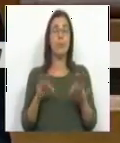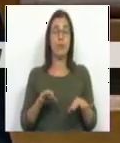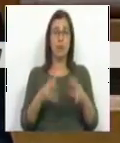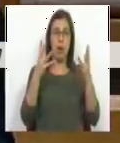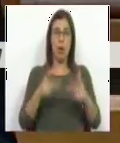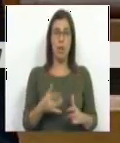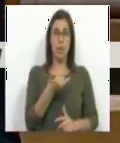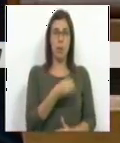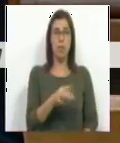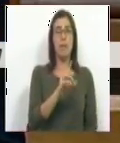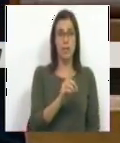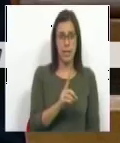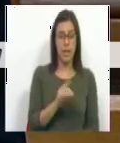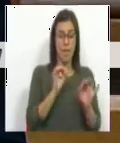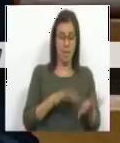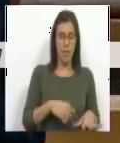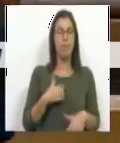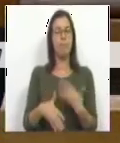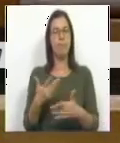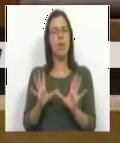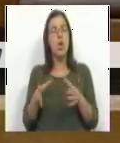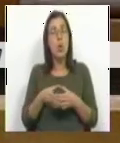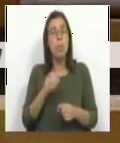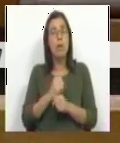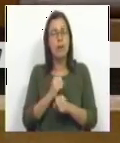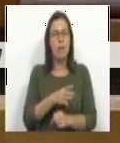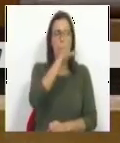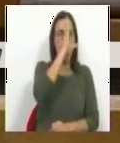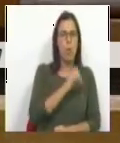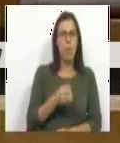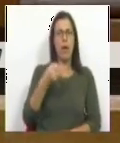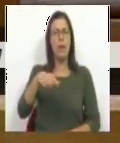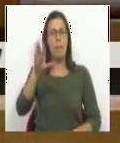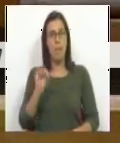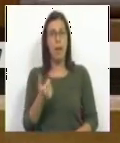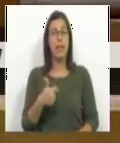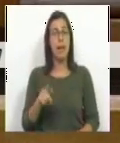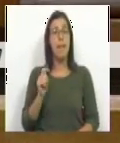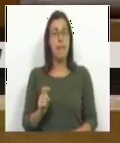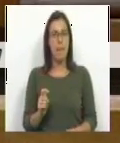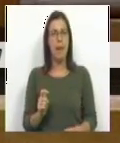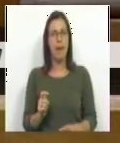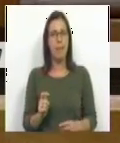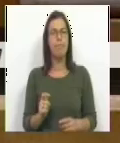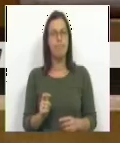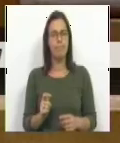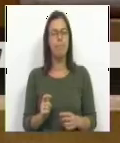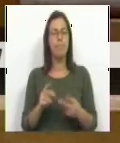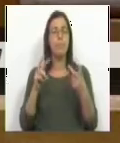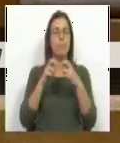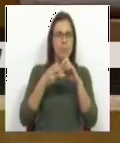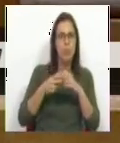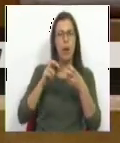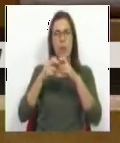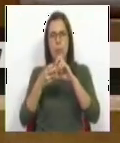o orçamento para 2016. Os grupos de trabalho entre Governo, Partido Socialista e Bloco de Esquerda levantaram